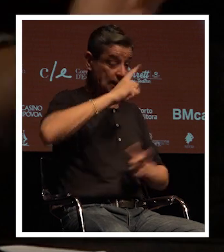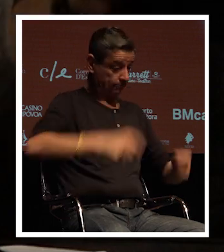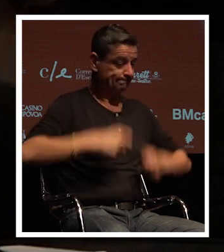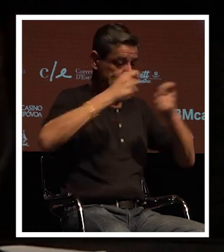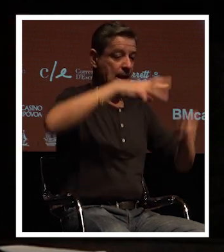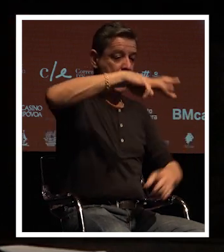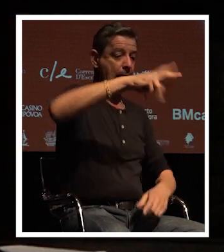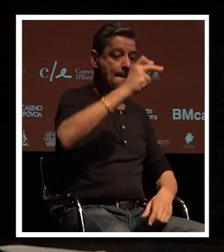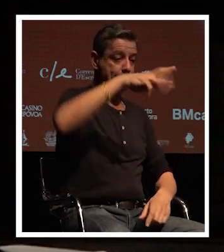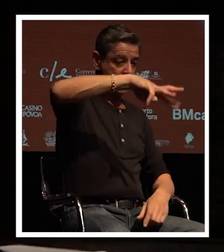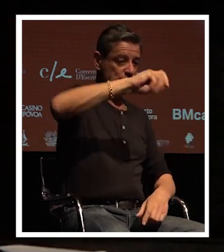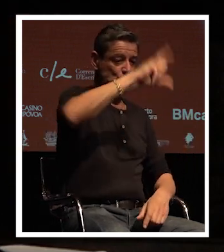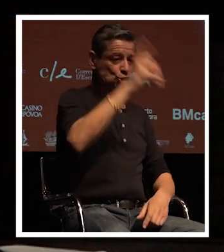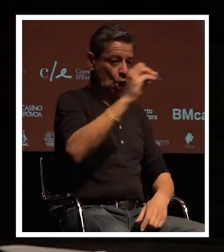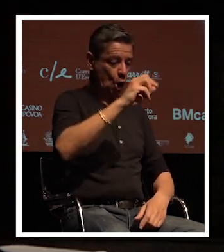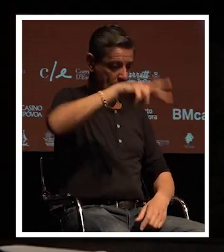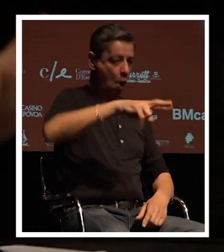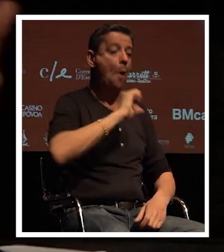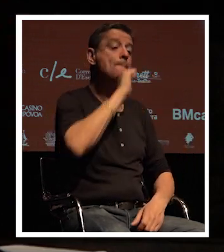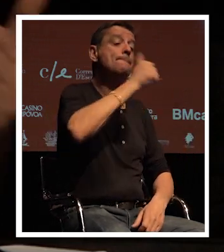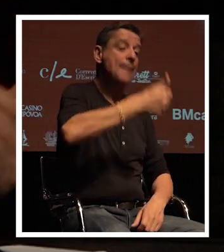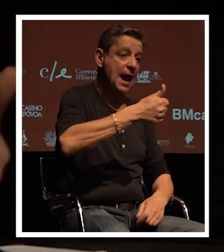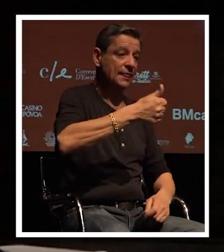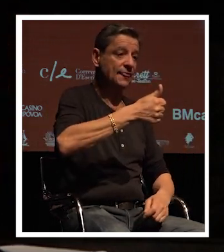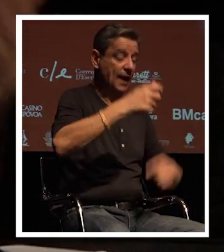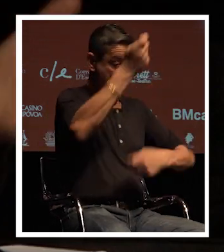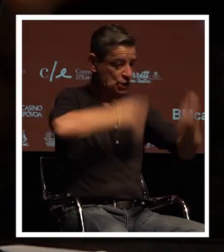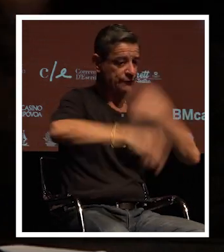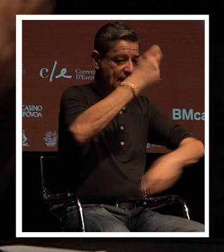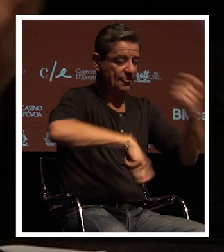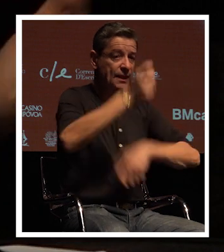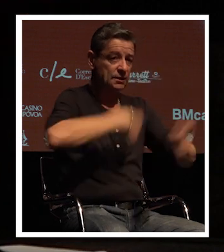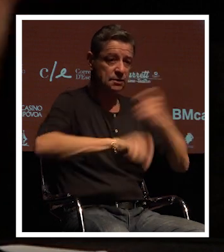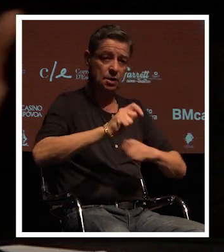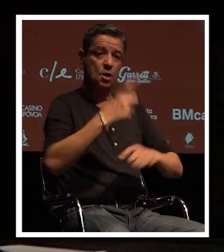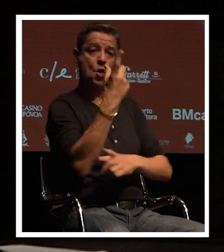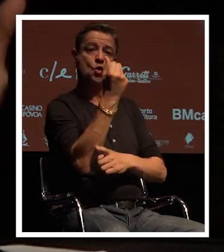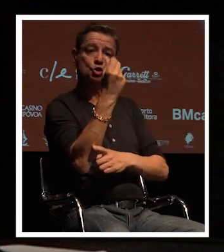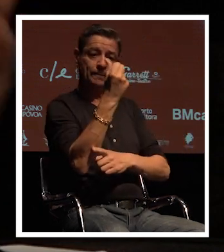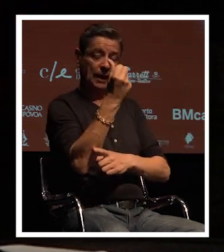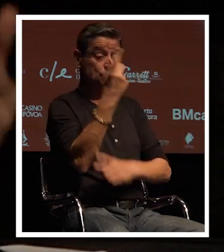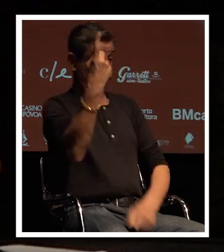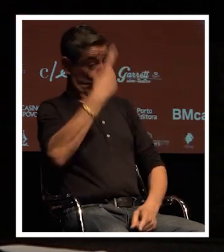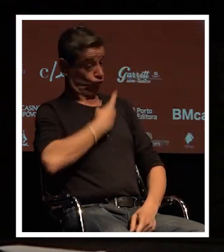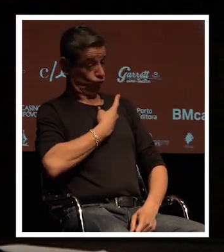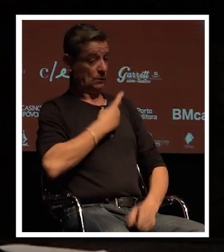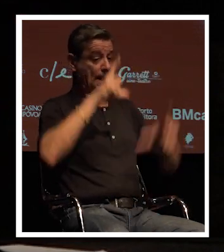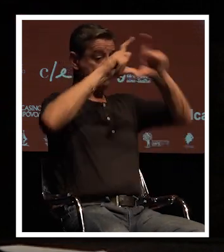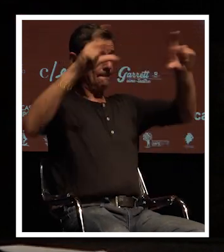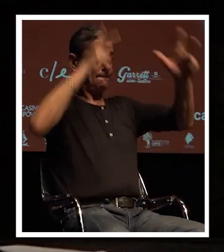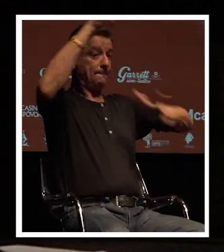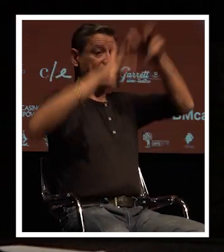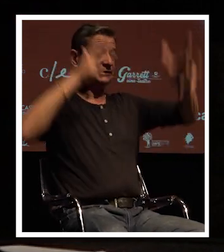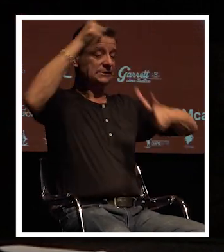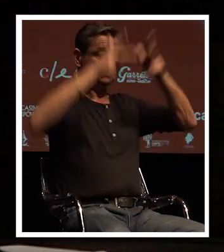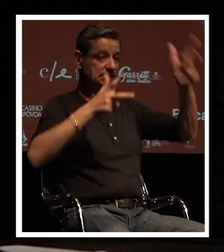ou perde as vendas e por outro lado é obrigado os preços são são naturalmente são obrigados e as empresas são são